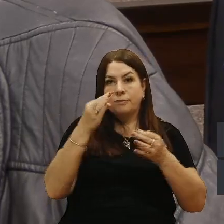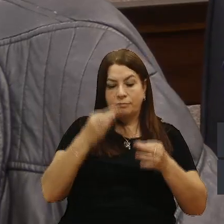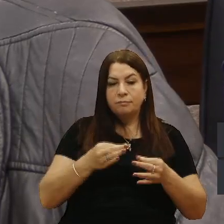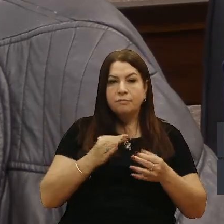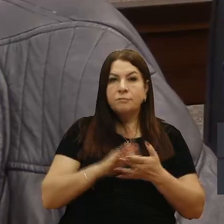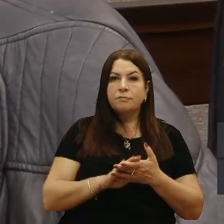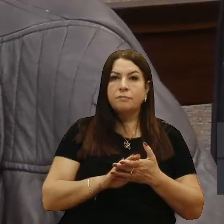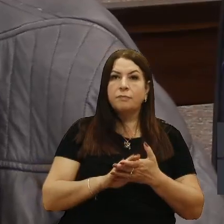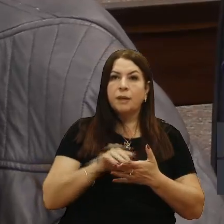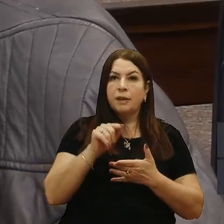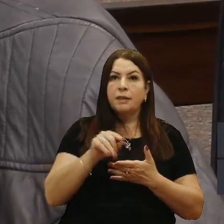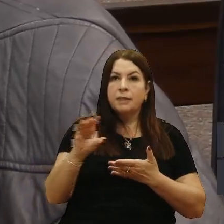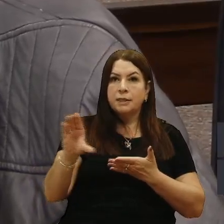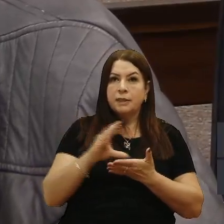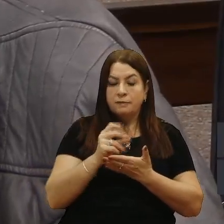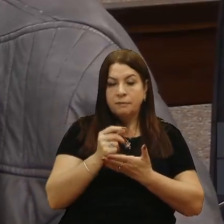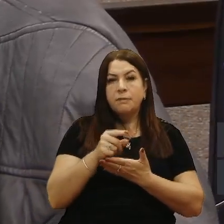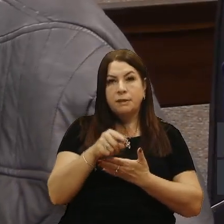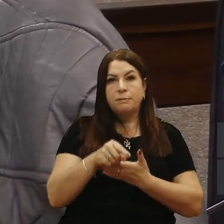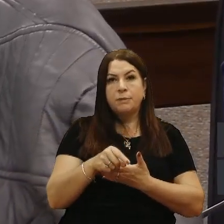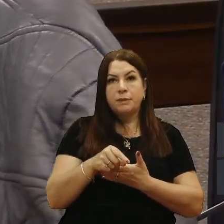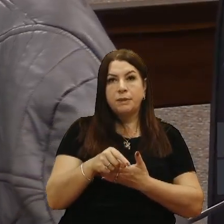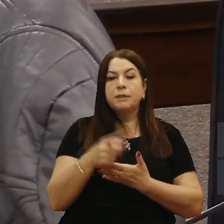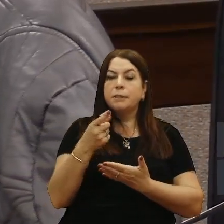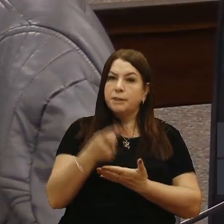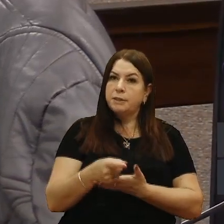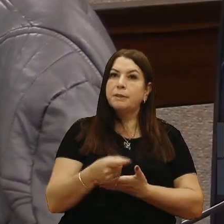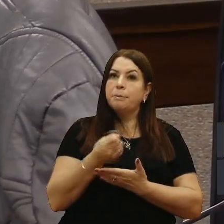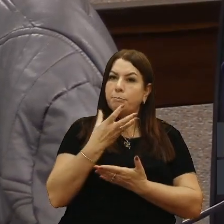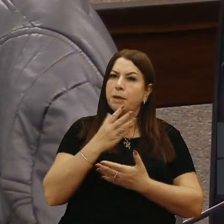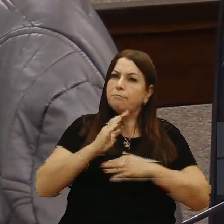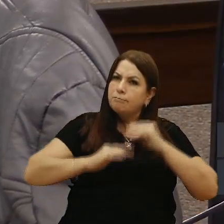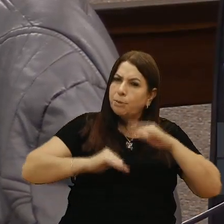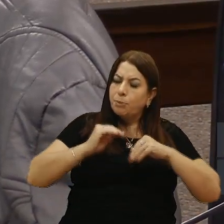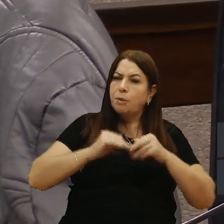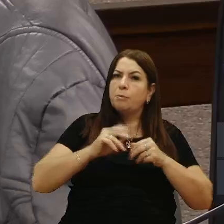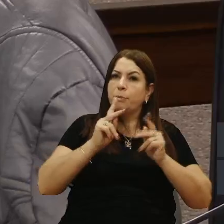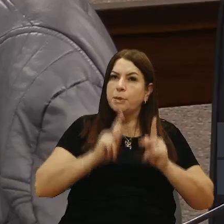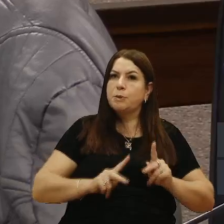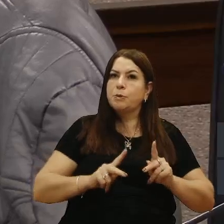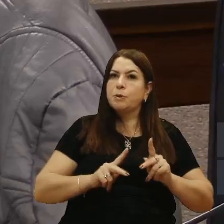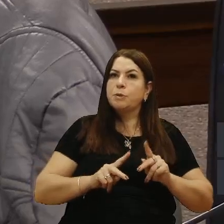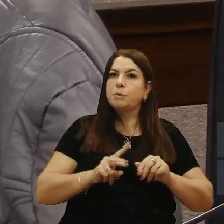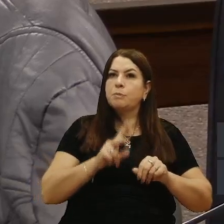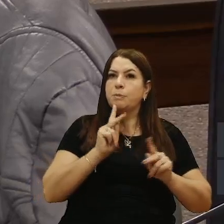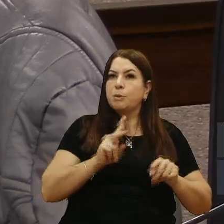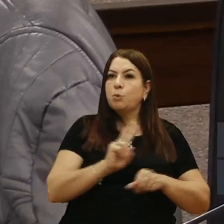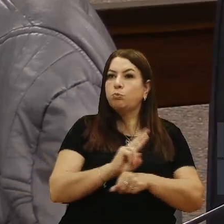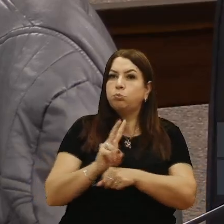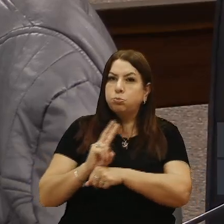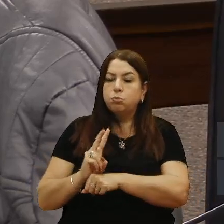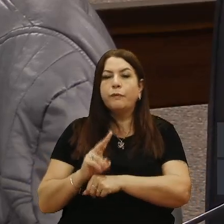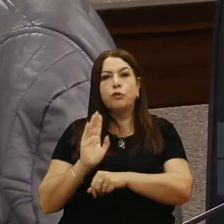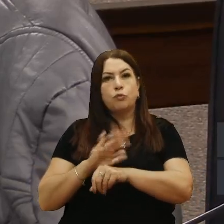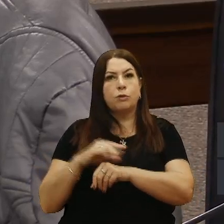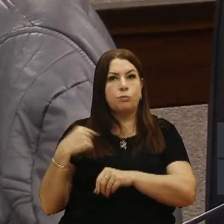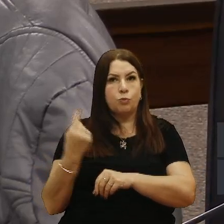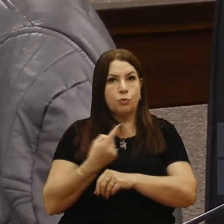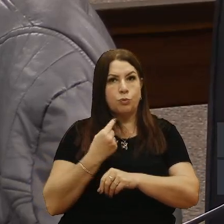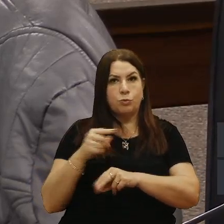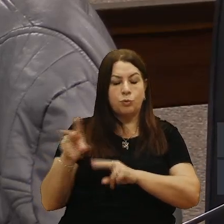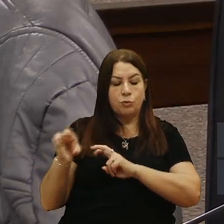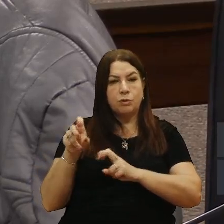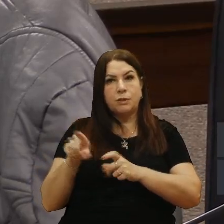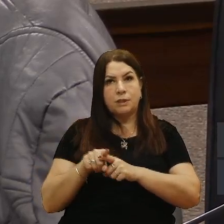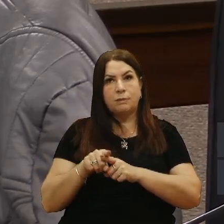certeza essa verba, essa emenda bem aplicada para o pessoal, para os patrulheiros, vai ajudar muito nós lá no campo,